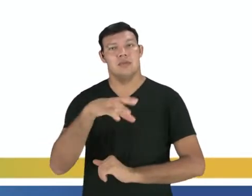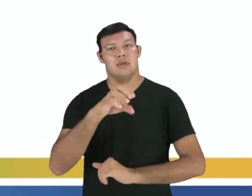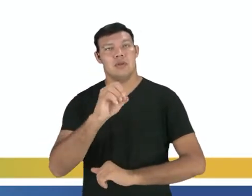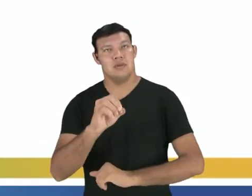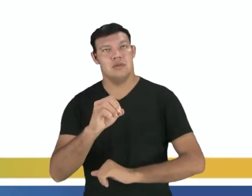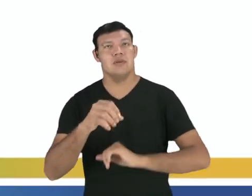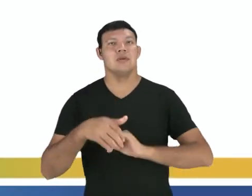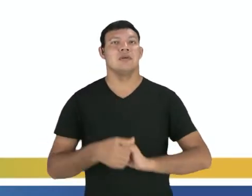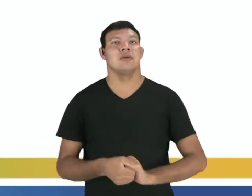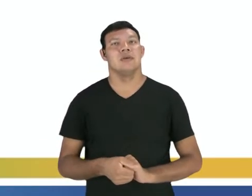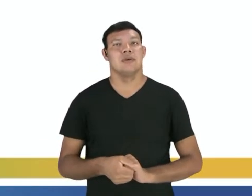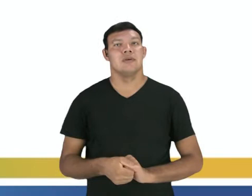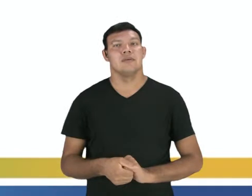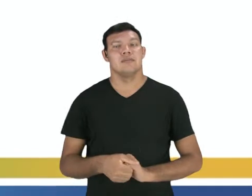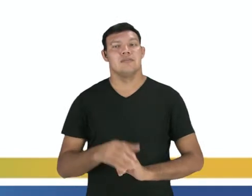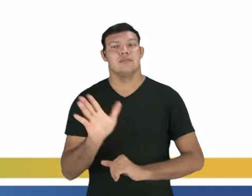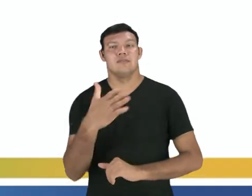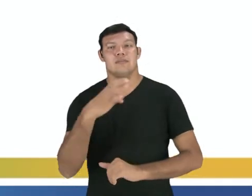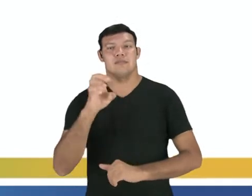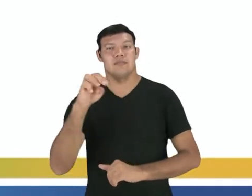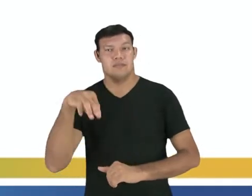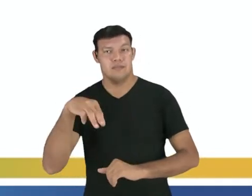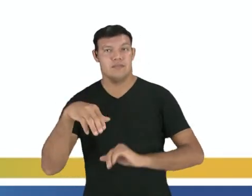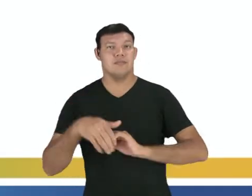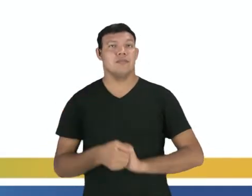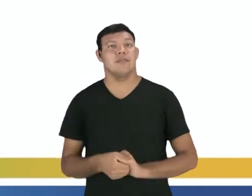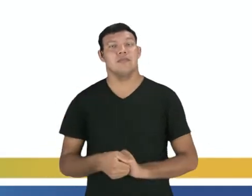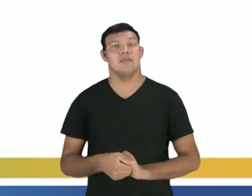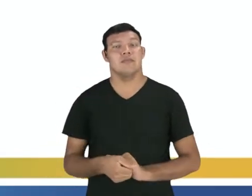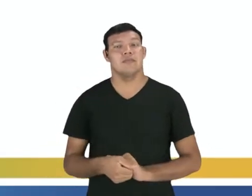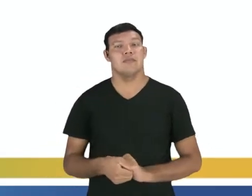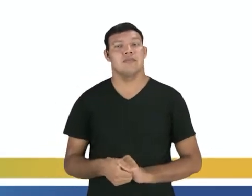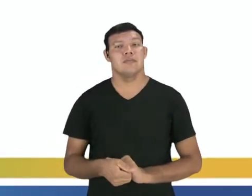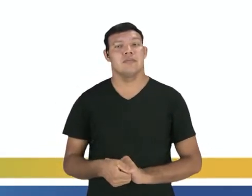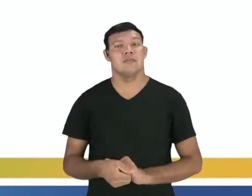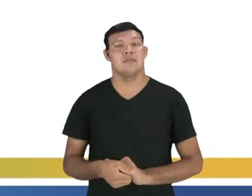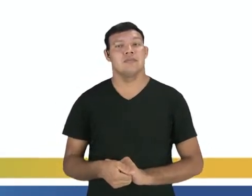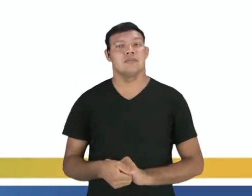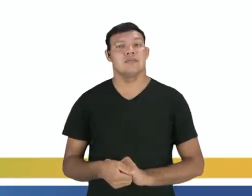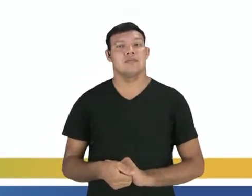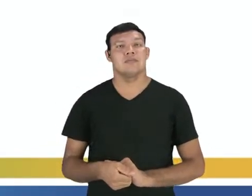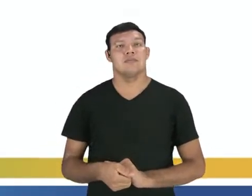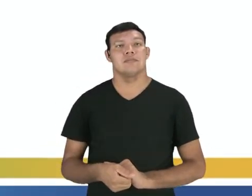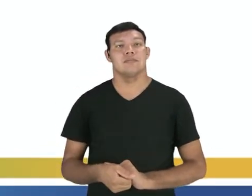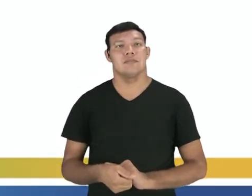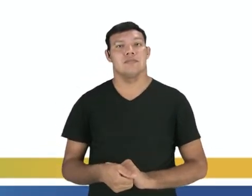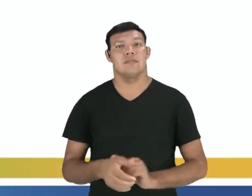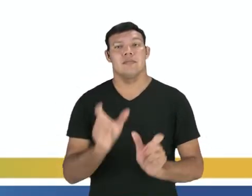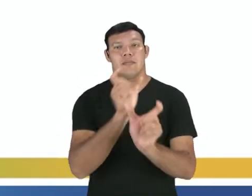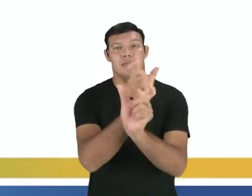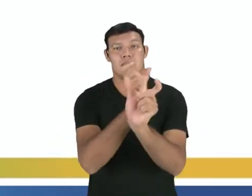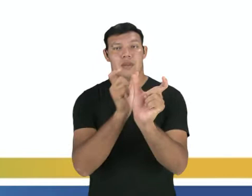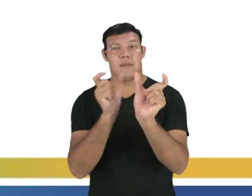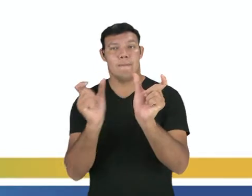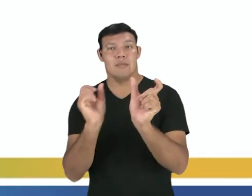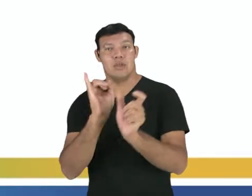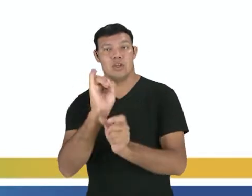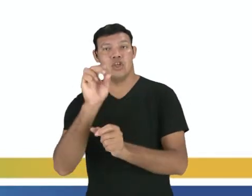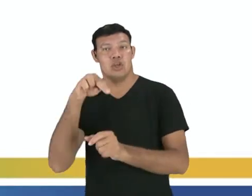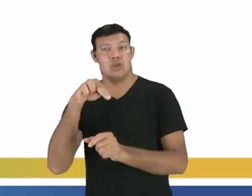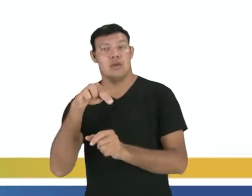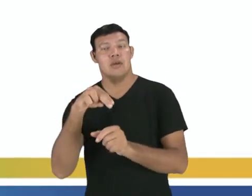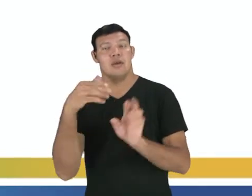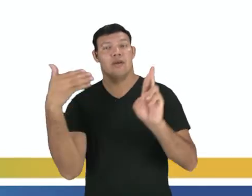norminah Oremos primeiro da preposição em' para indicação de